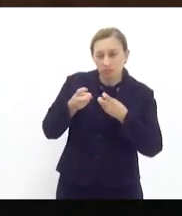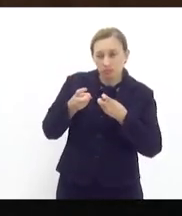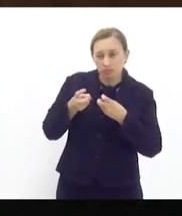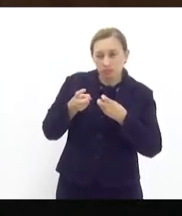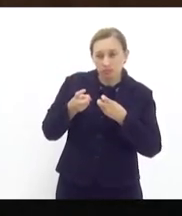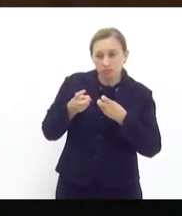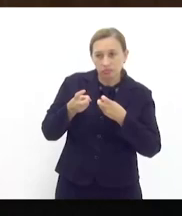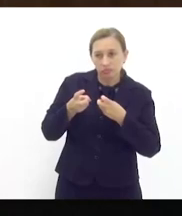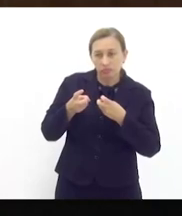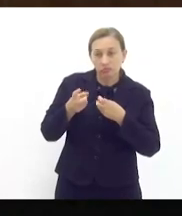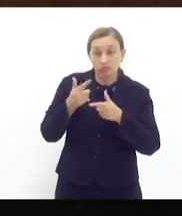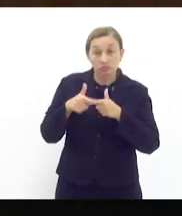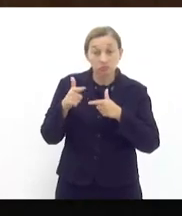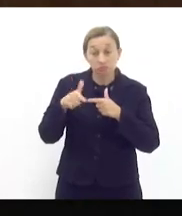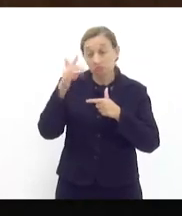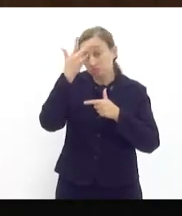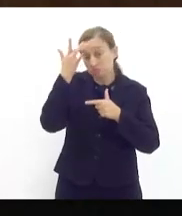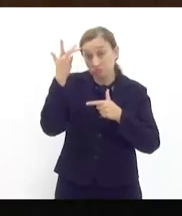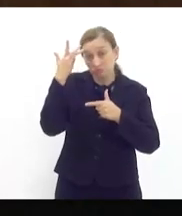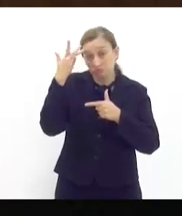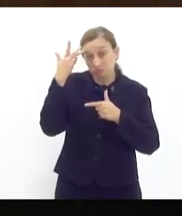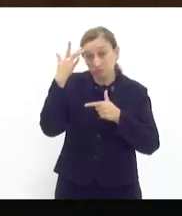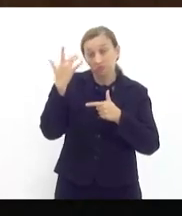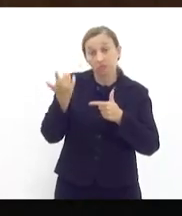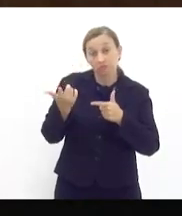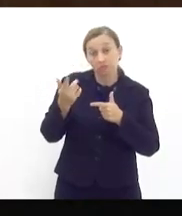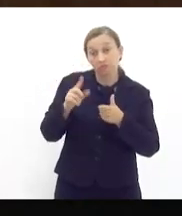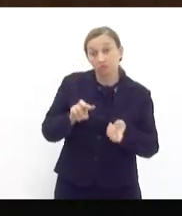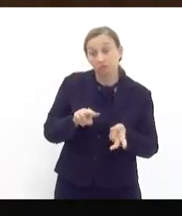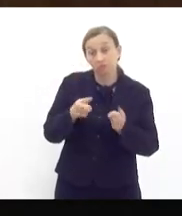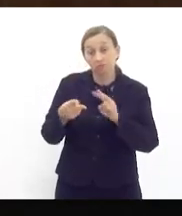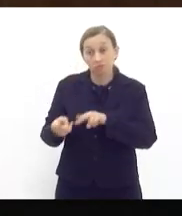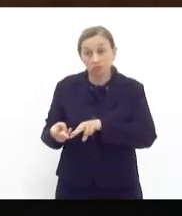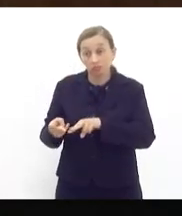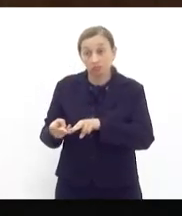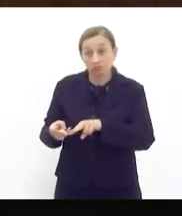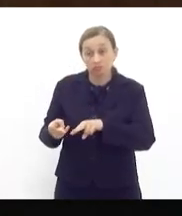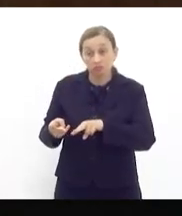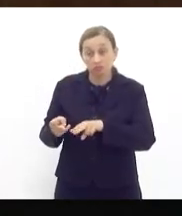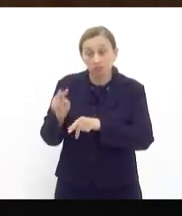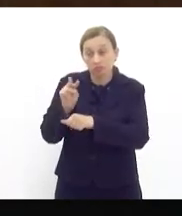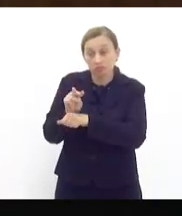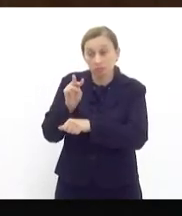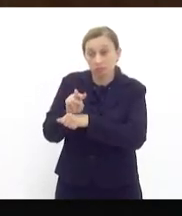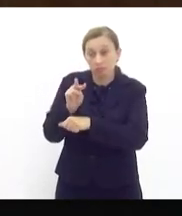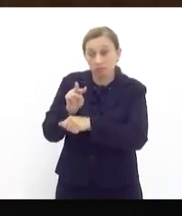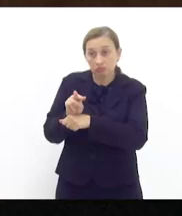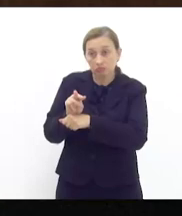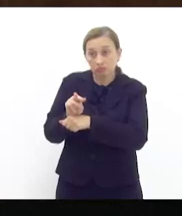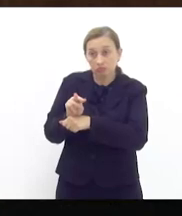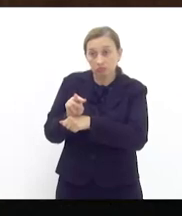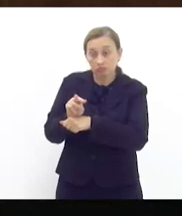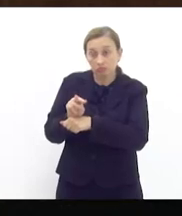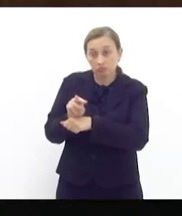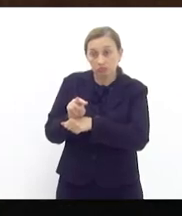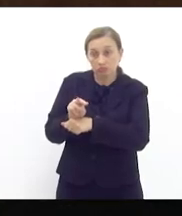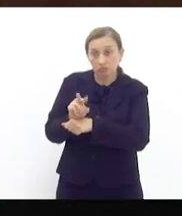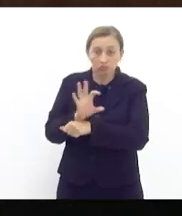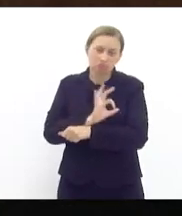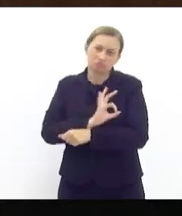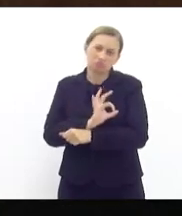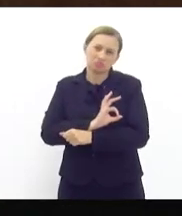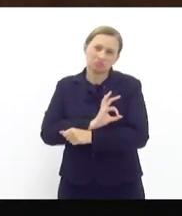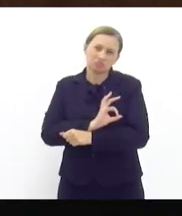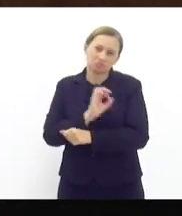quadro de saúde mental vai ser encaminhado para ser monitorado pela polícia